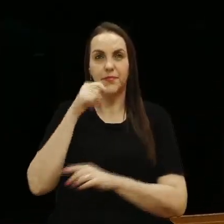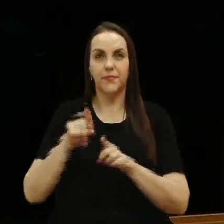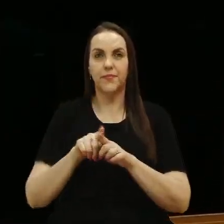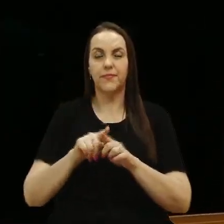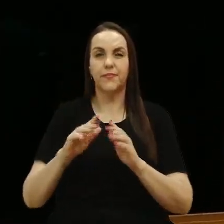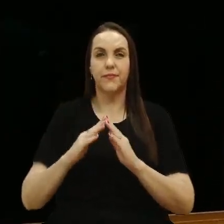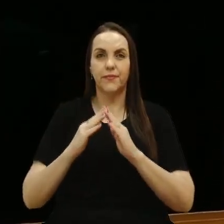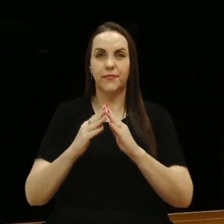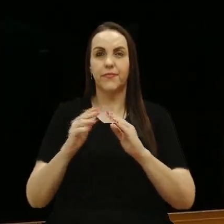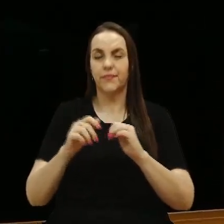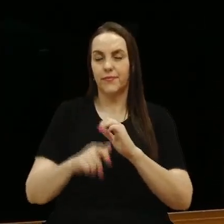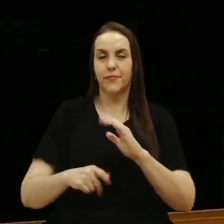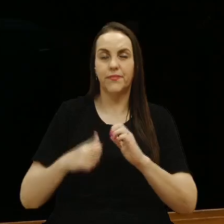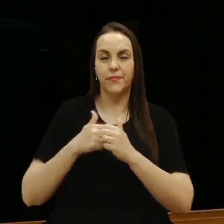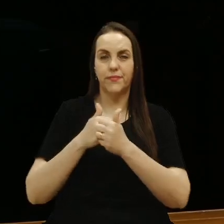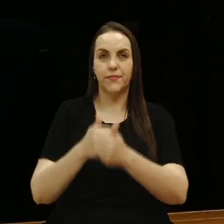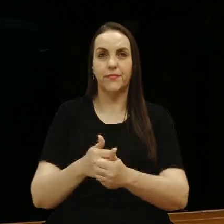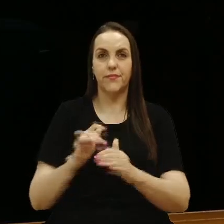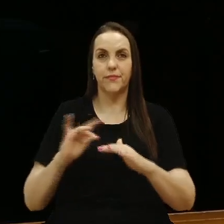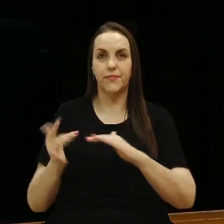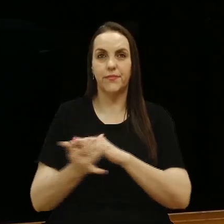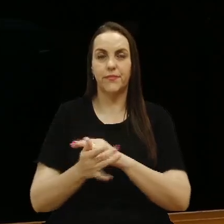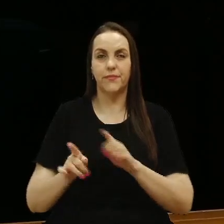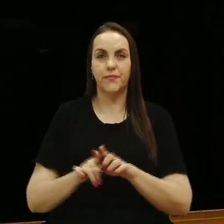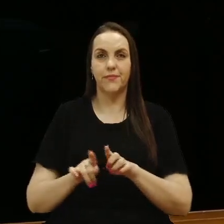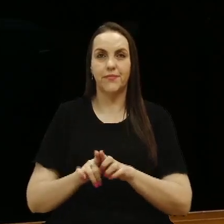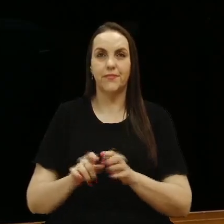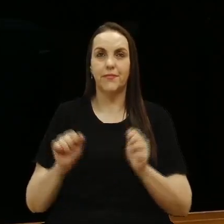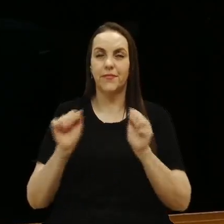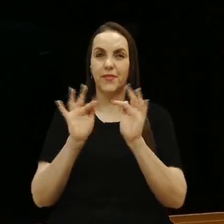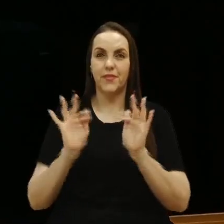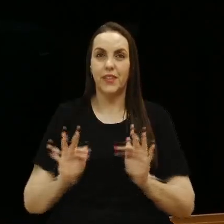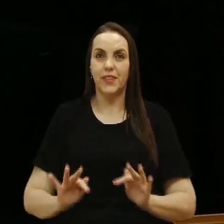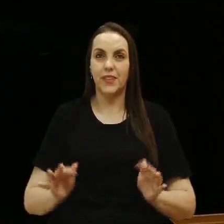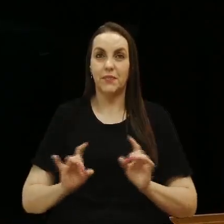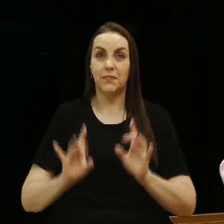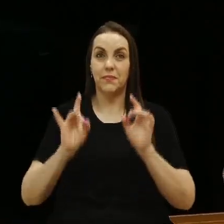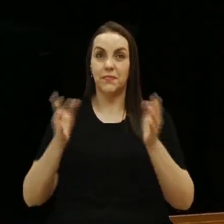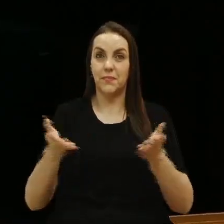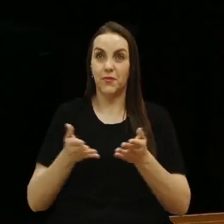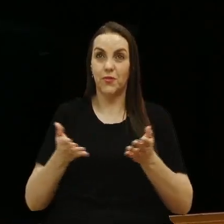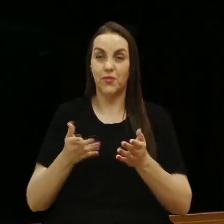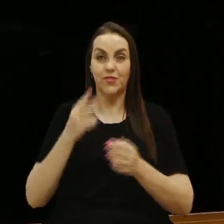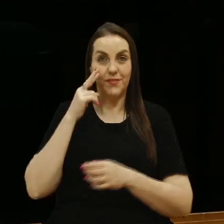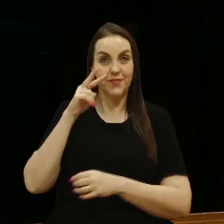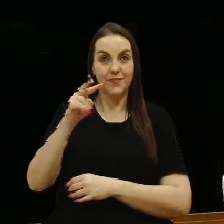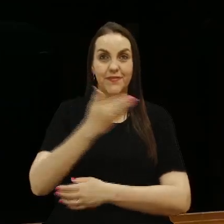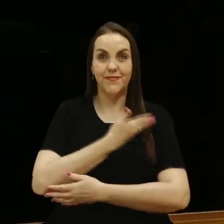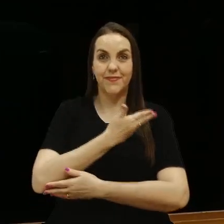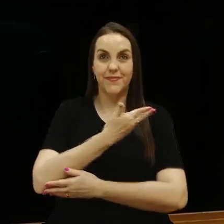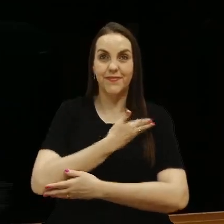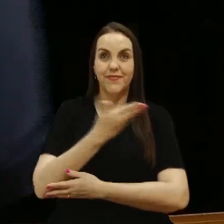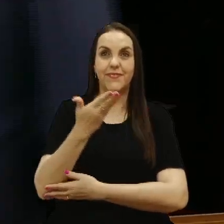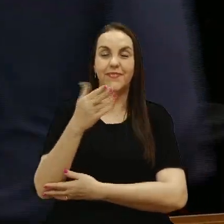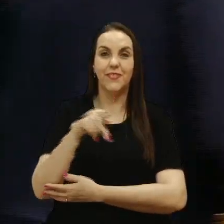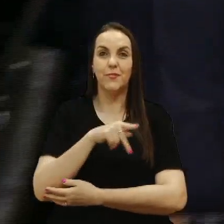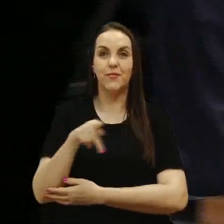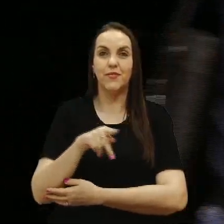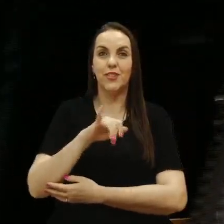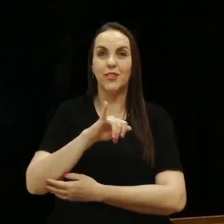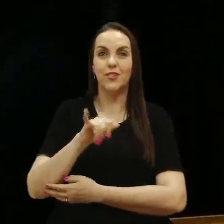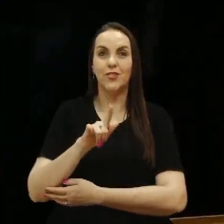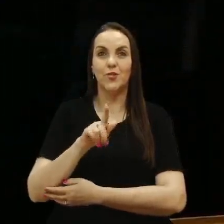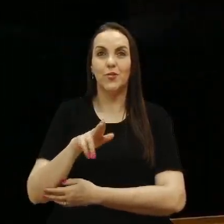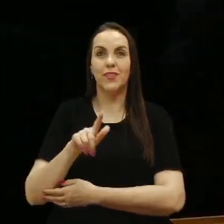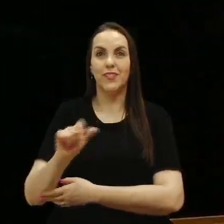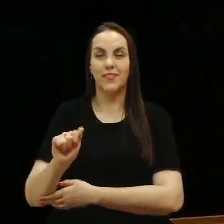quem nos acompanha pelas redes sociais. Hoje eu estou especialmente feliz, presidente, porque eu cheguei aqui e vi uma grande amiga minha, queria cumprimentar a professora Júlia. A gente